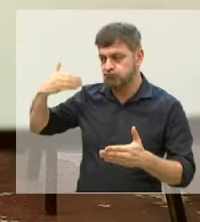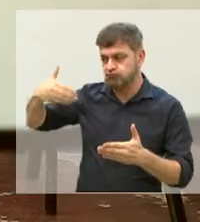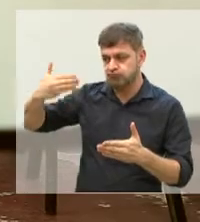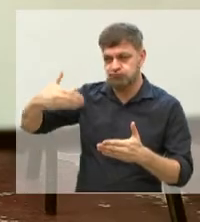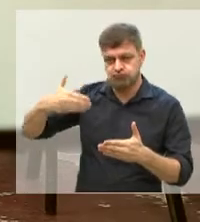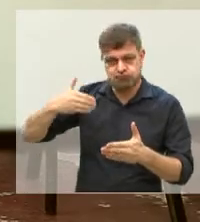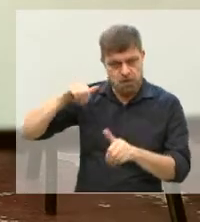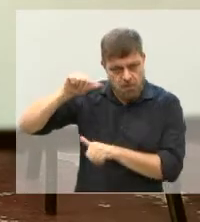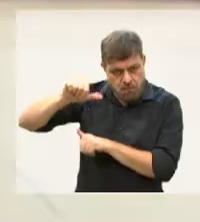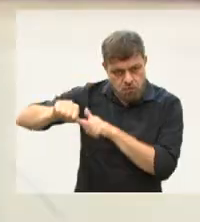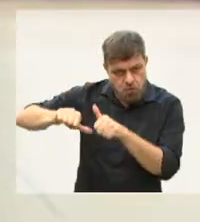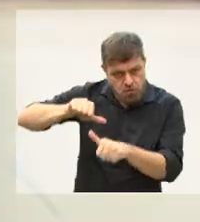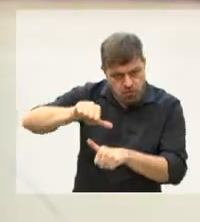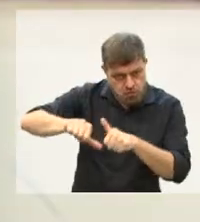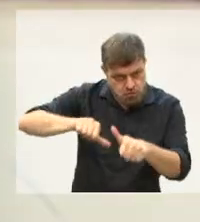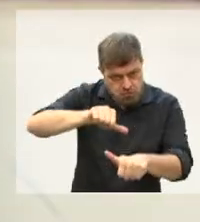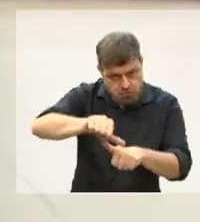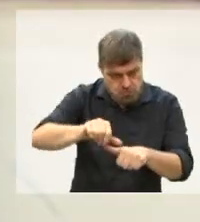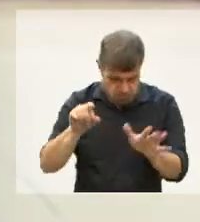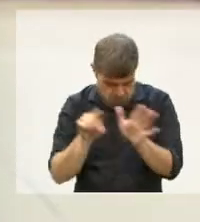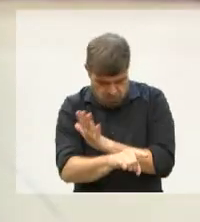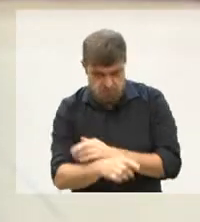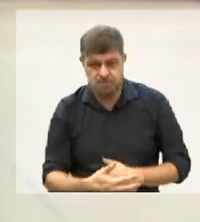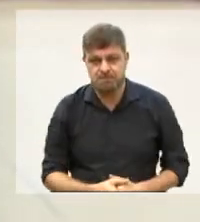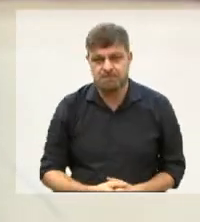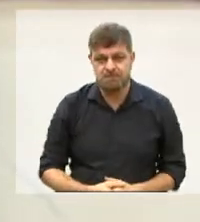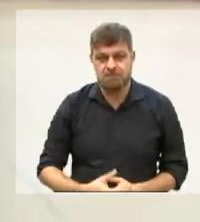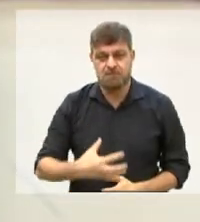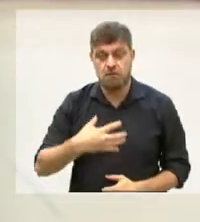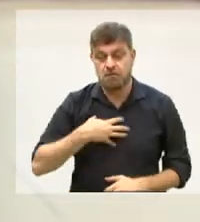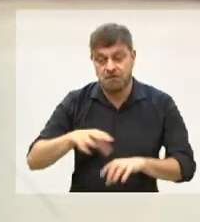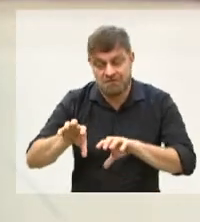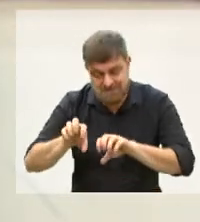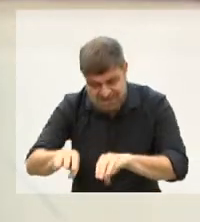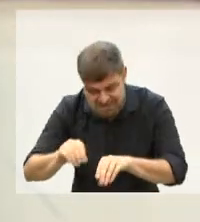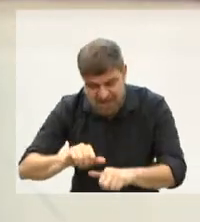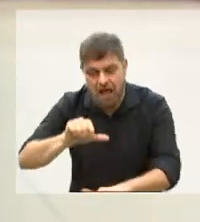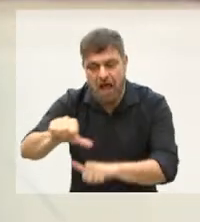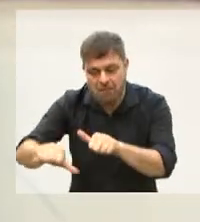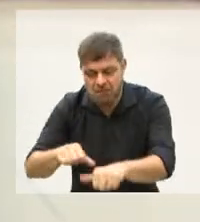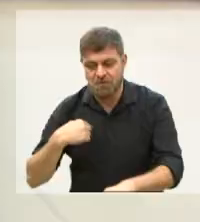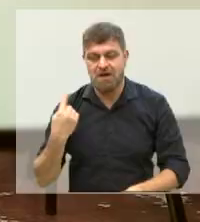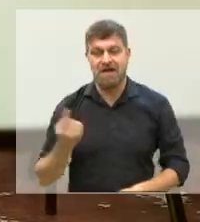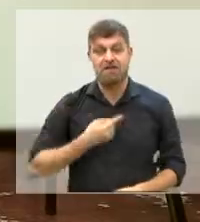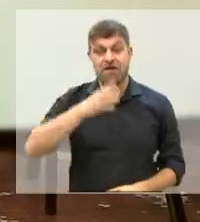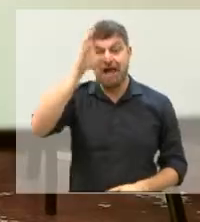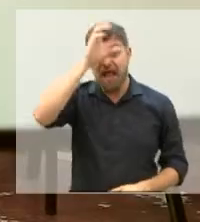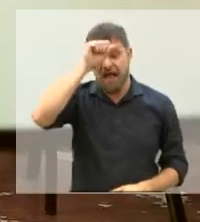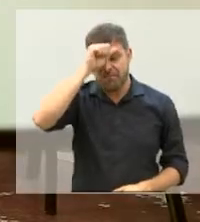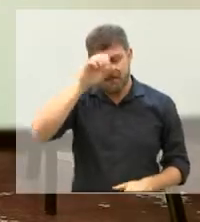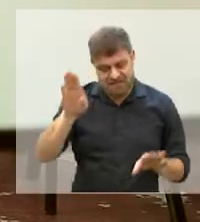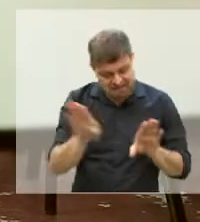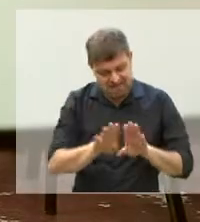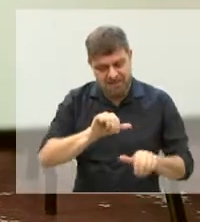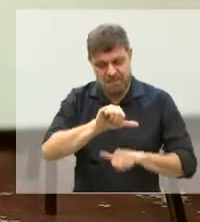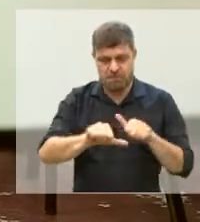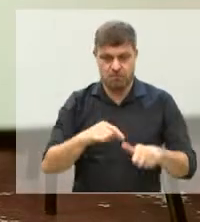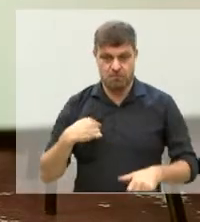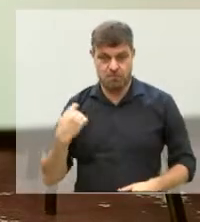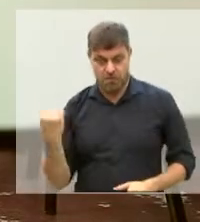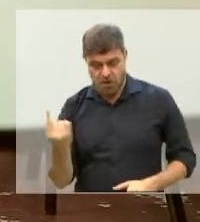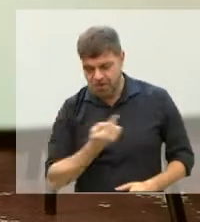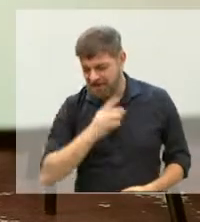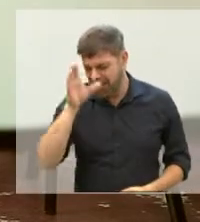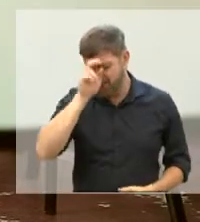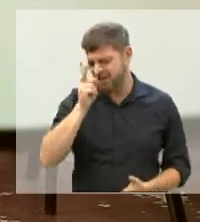Olha, a de ensinar e a de aprender, porque nós somos eternos aprendizes. Vocês também aprendem, Não,